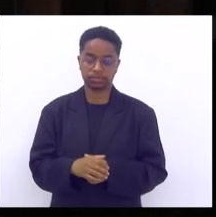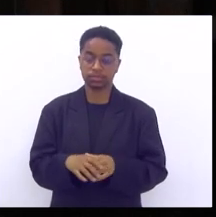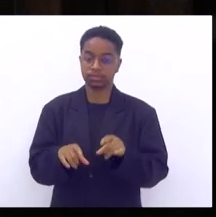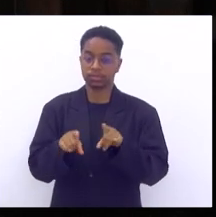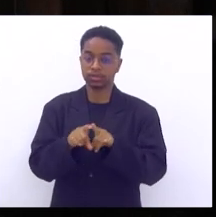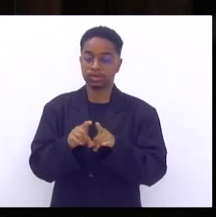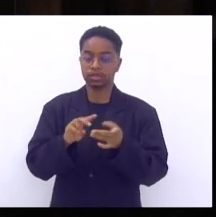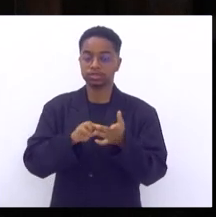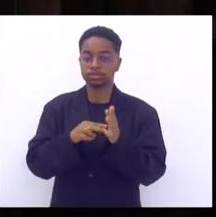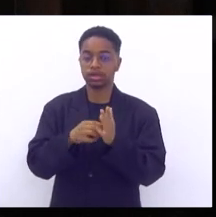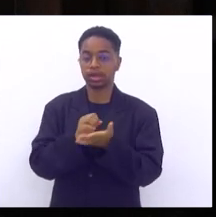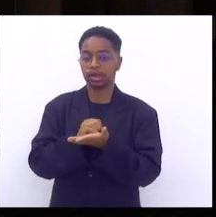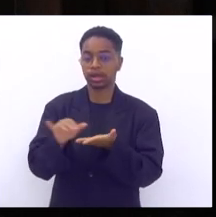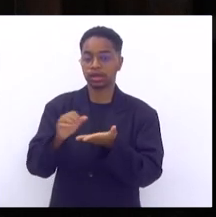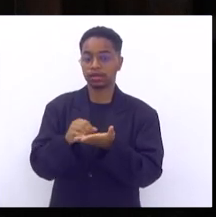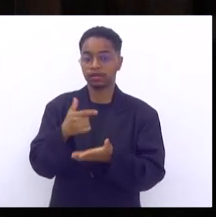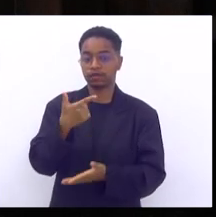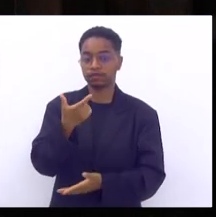representaria um gasto de